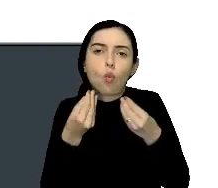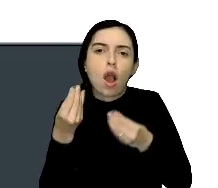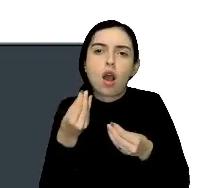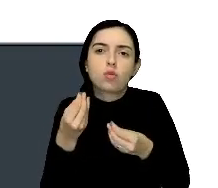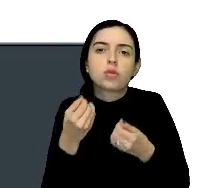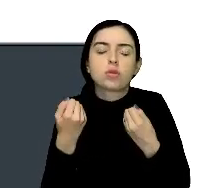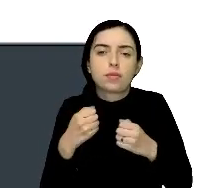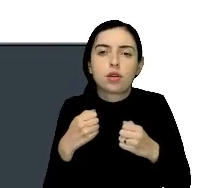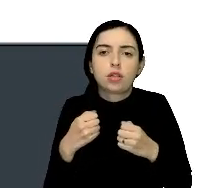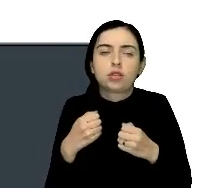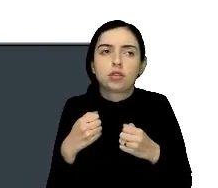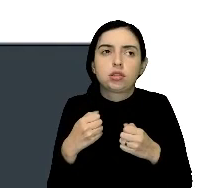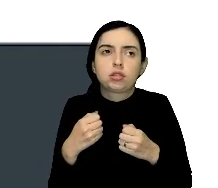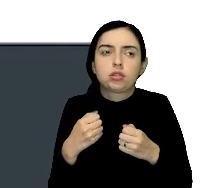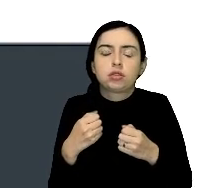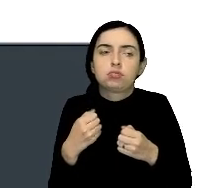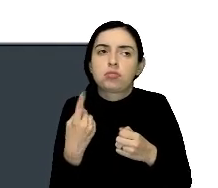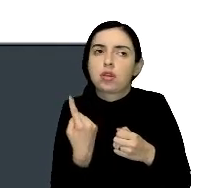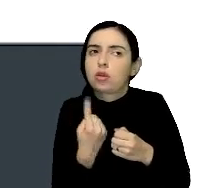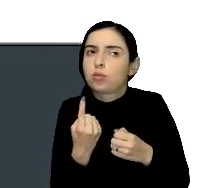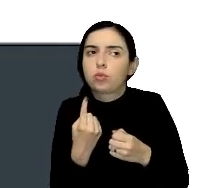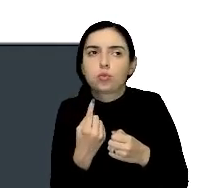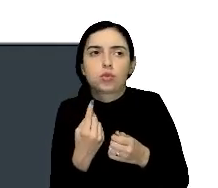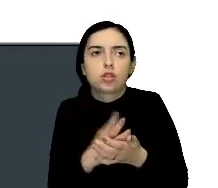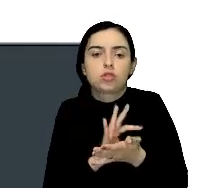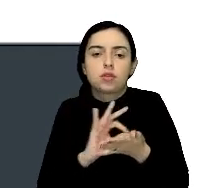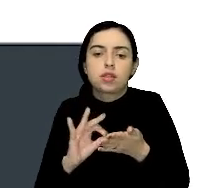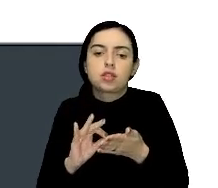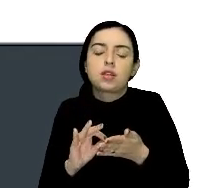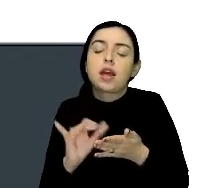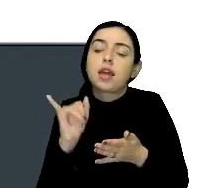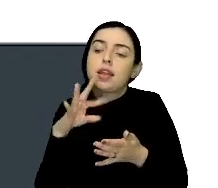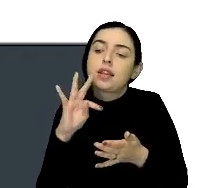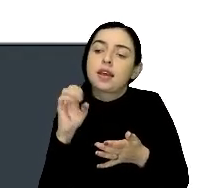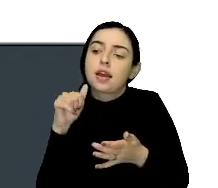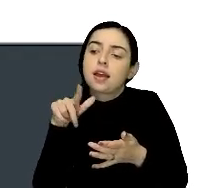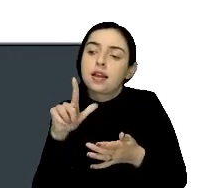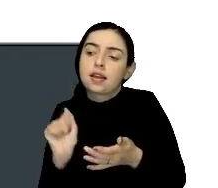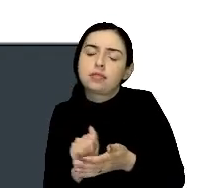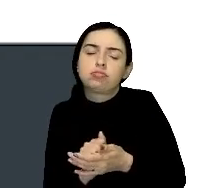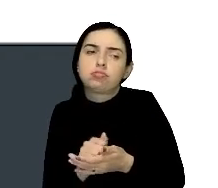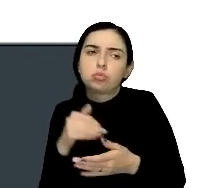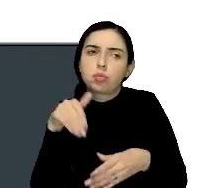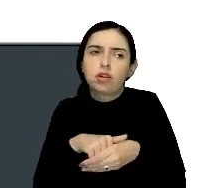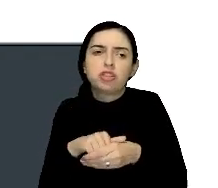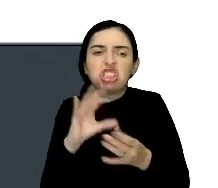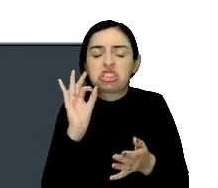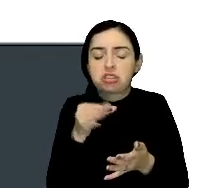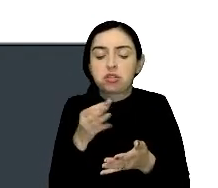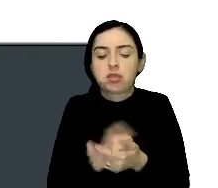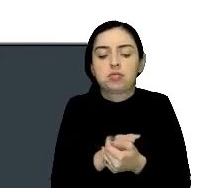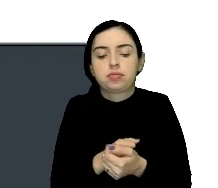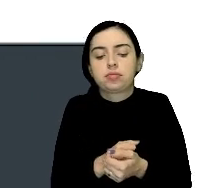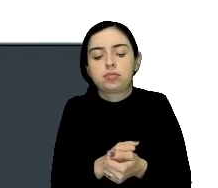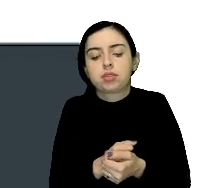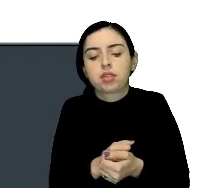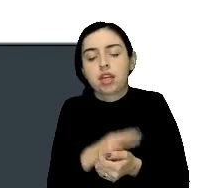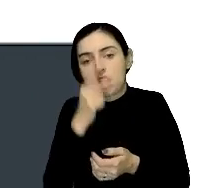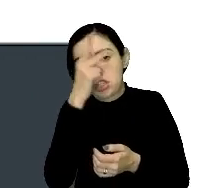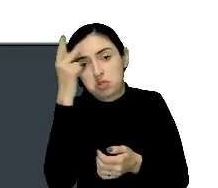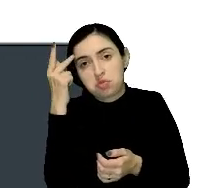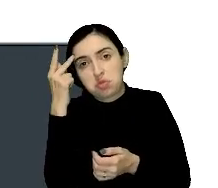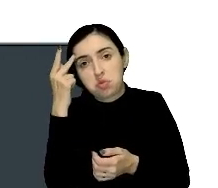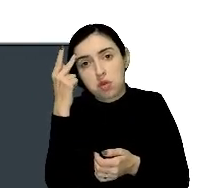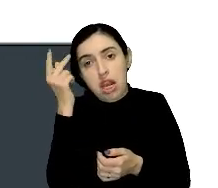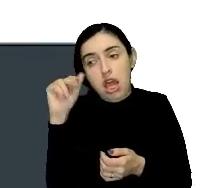hipóteses deveriam ser casos de visto humanitário, para não ser uma decisão pontual. Se o cara é da Venezuela, eu